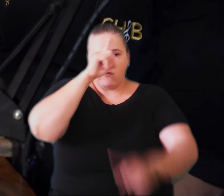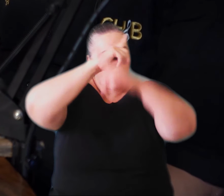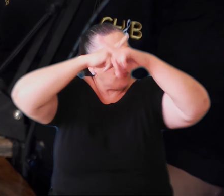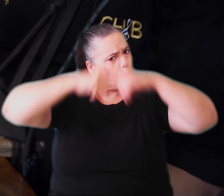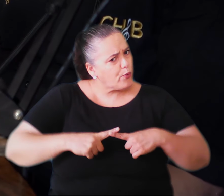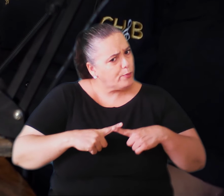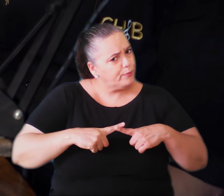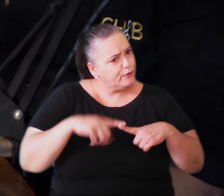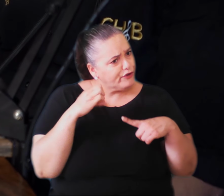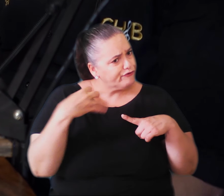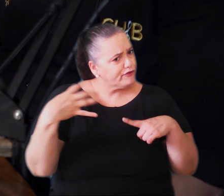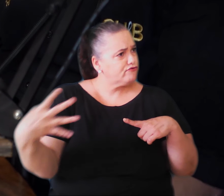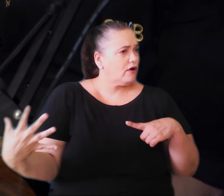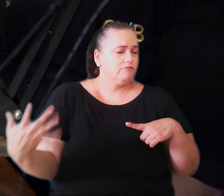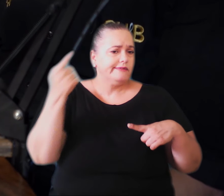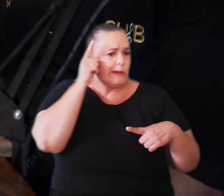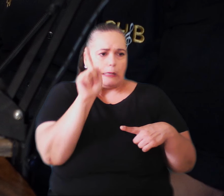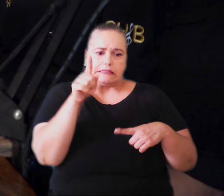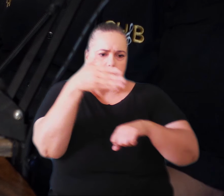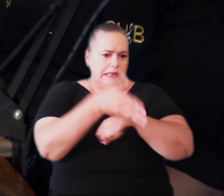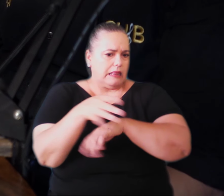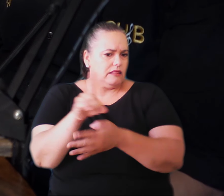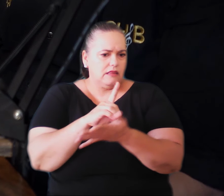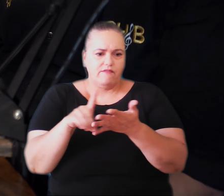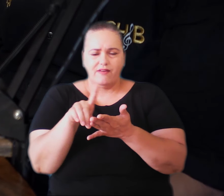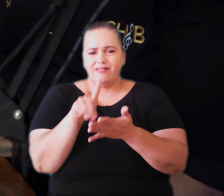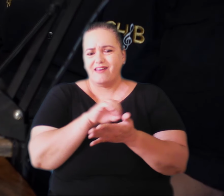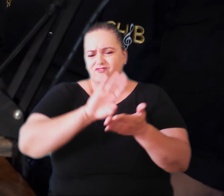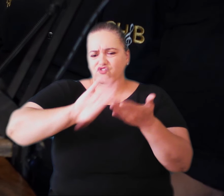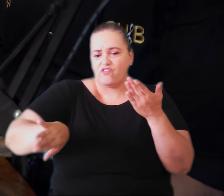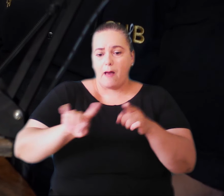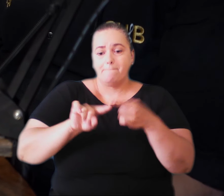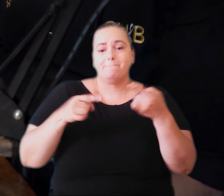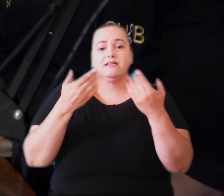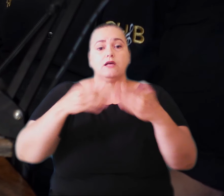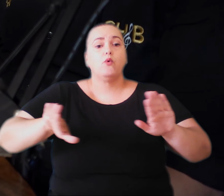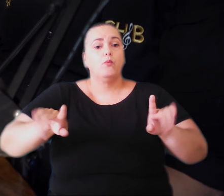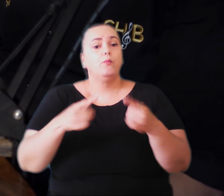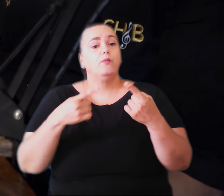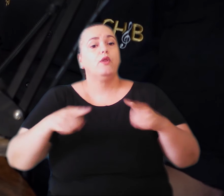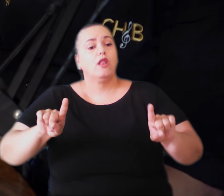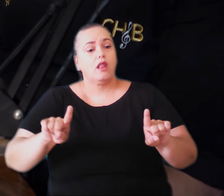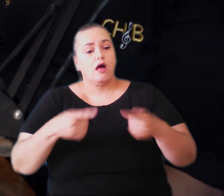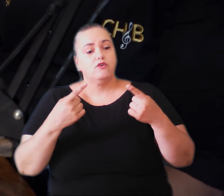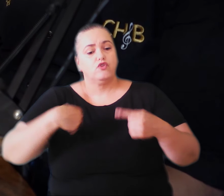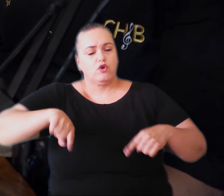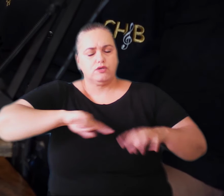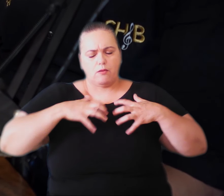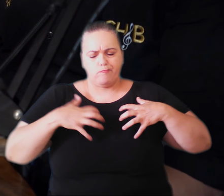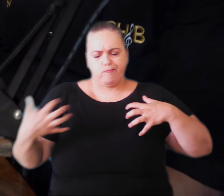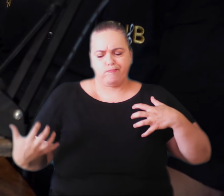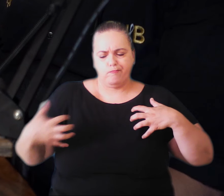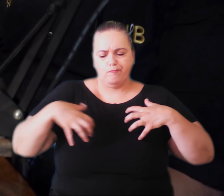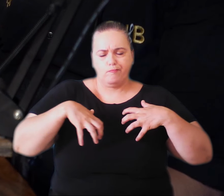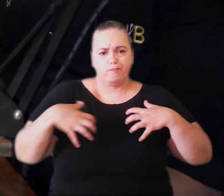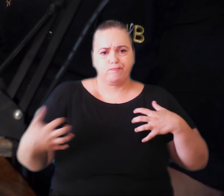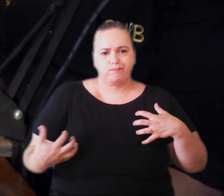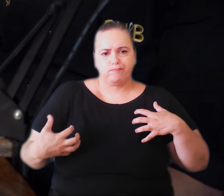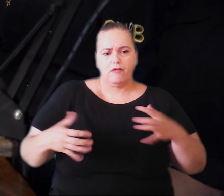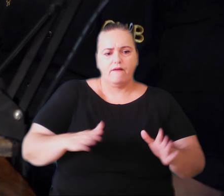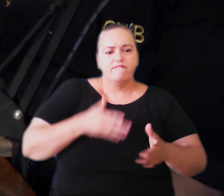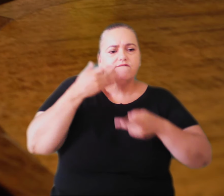né? Ele não... não... Aí, então, tivemos que tirar... Mas a música, a homenagem lá da Tributo Nossa Gaita, ficou homenagem falando aí dele.